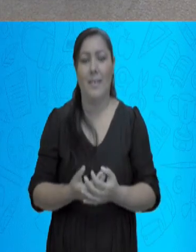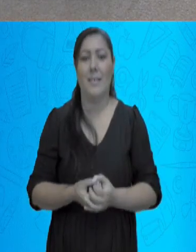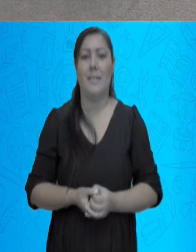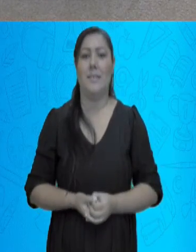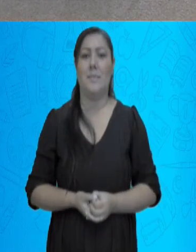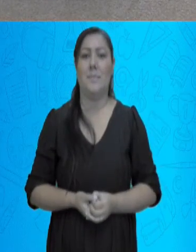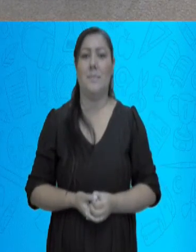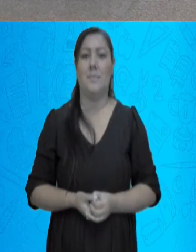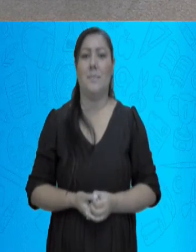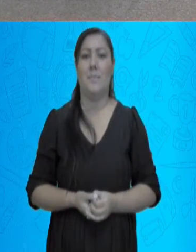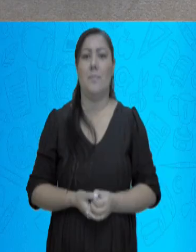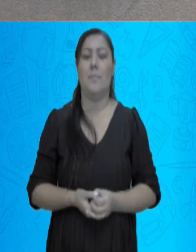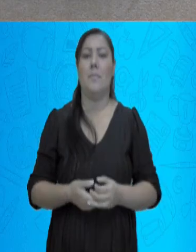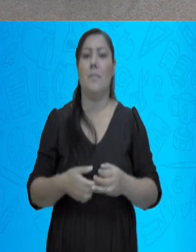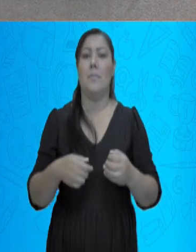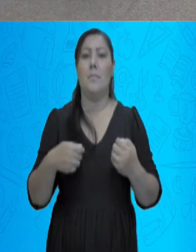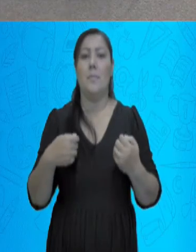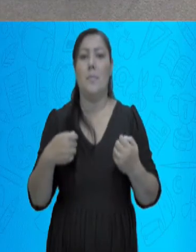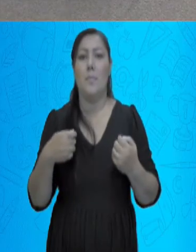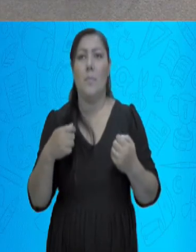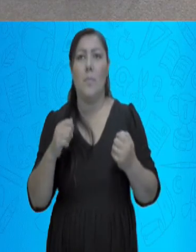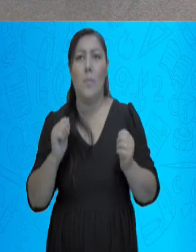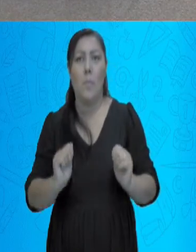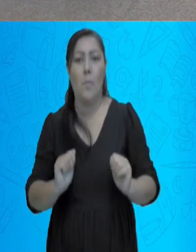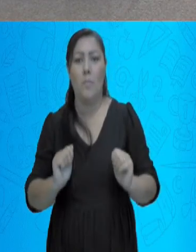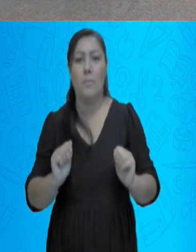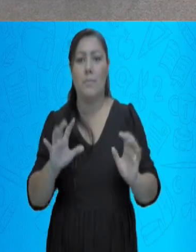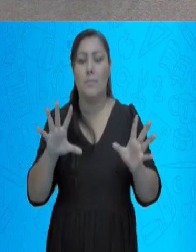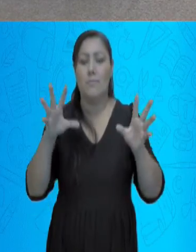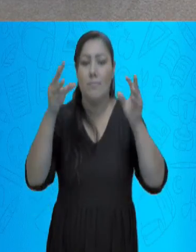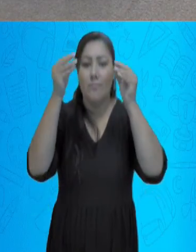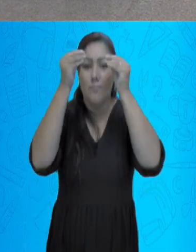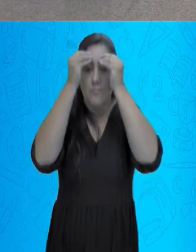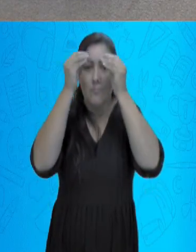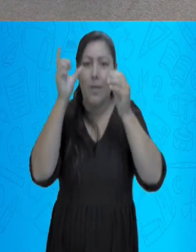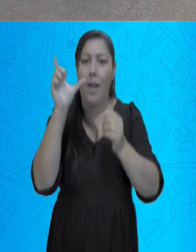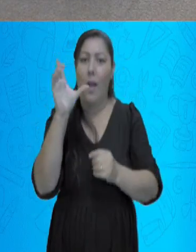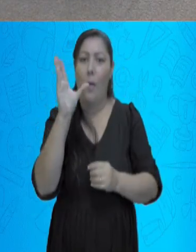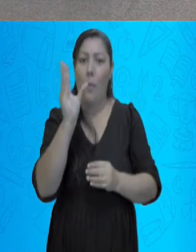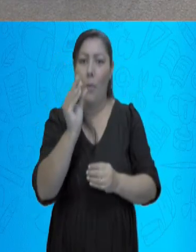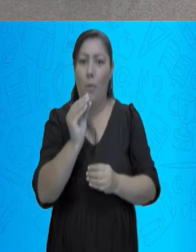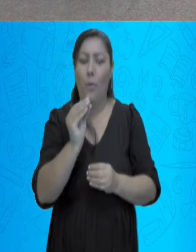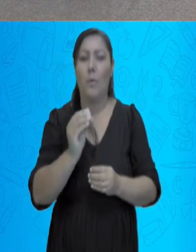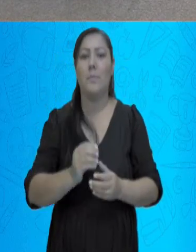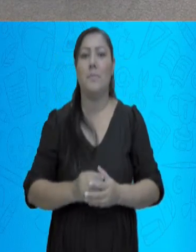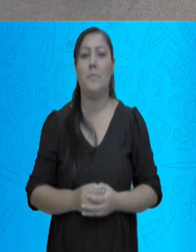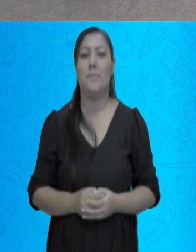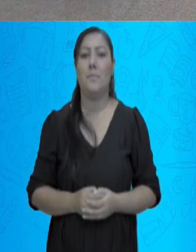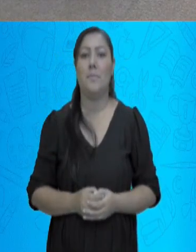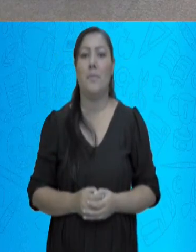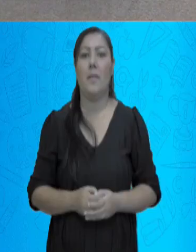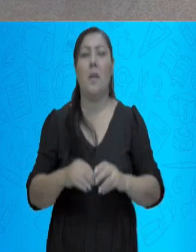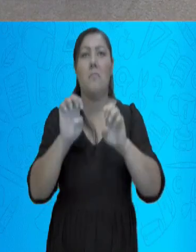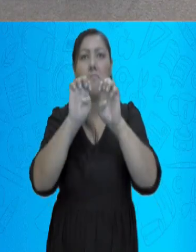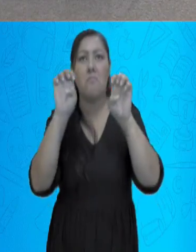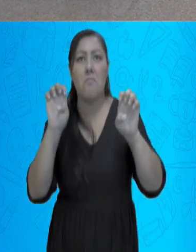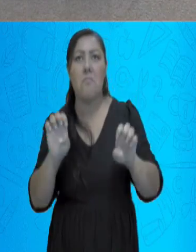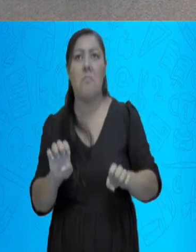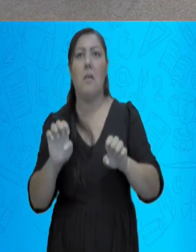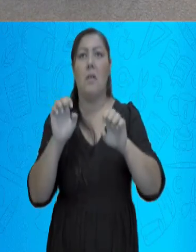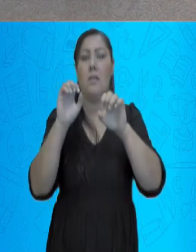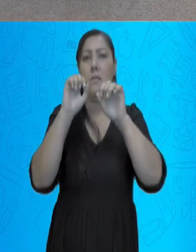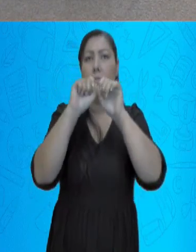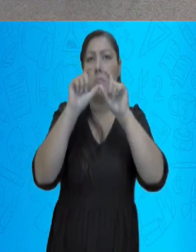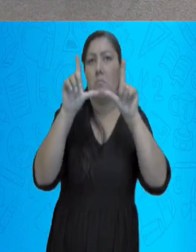de revisão aqui. O que a gente pode entender, né? Nós falamos sobre a estrutura do cartaz, que